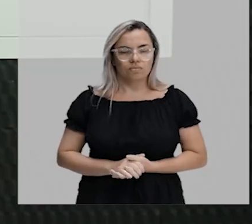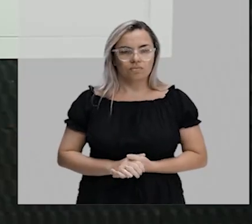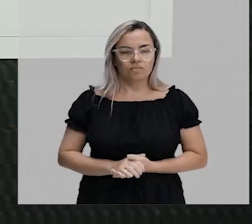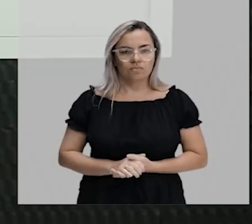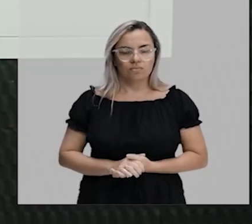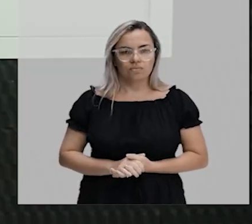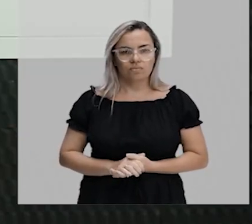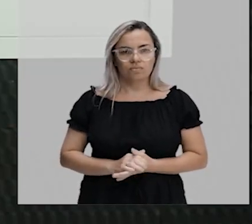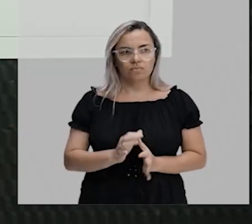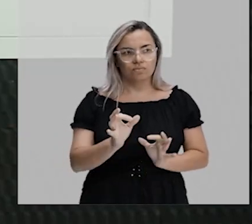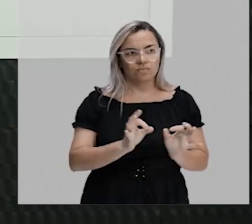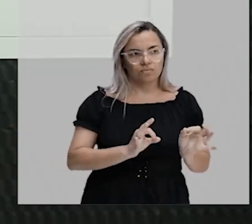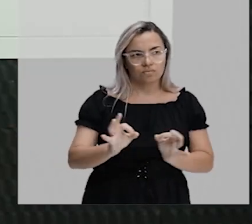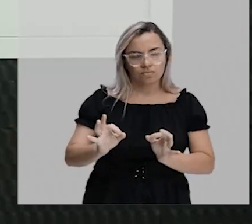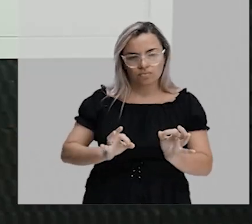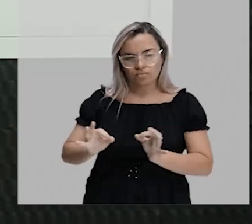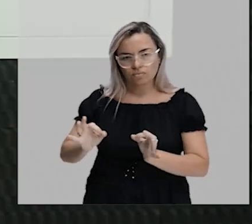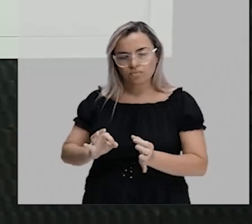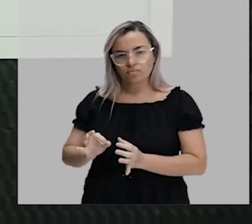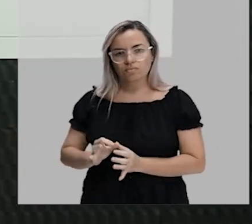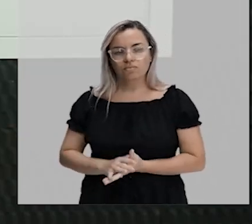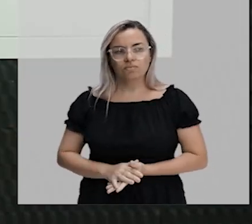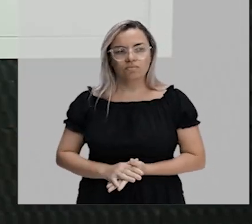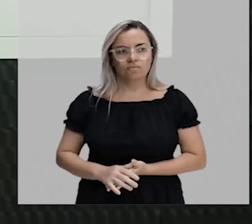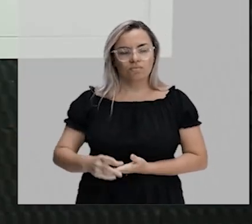ela, por exemplo, na antiguidade,